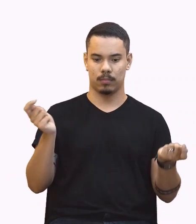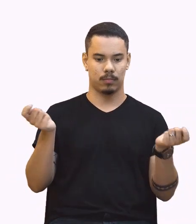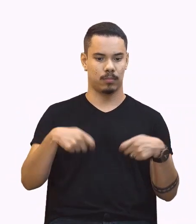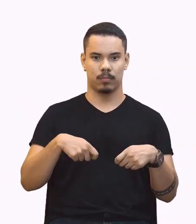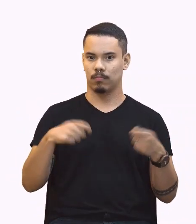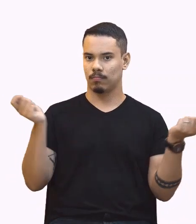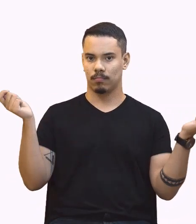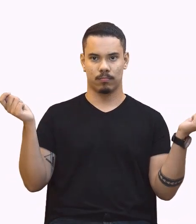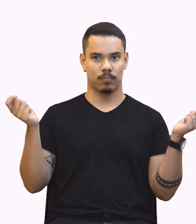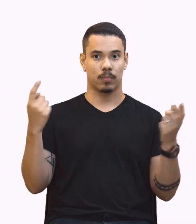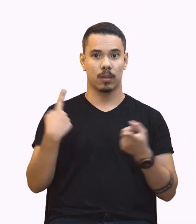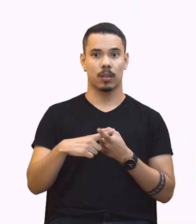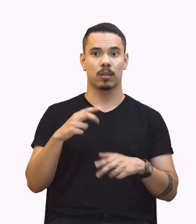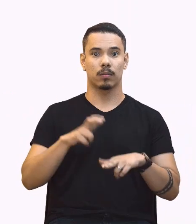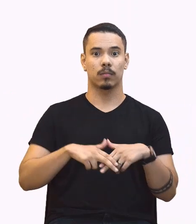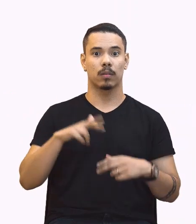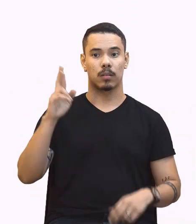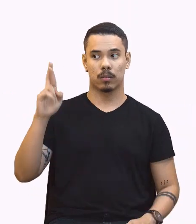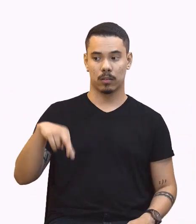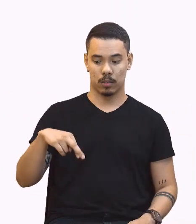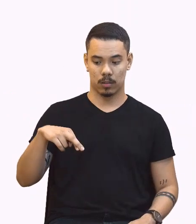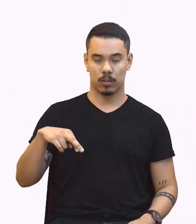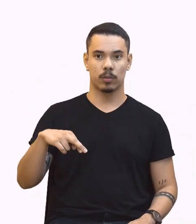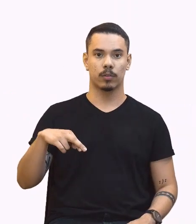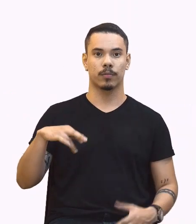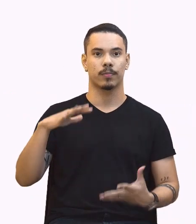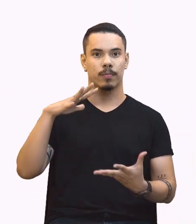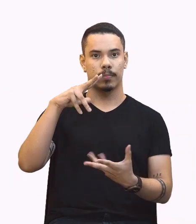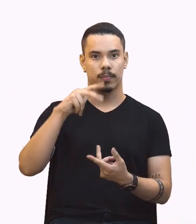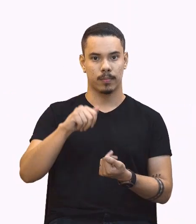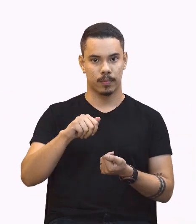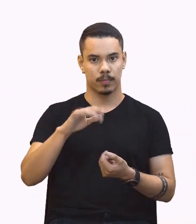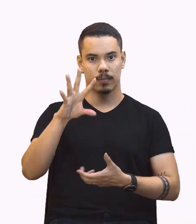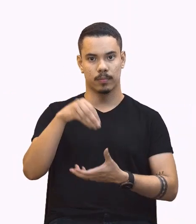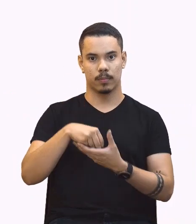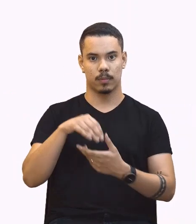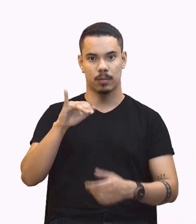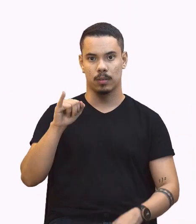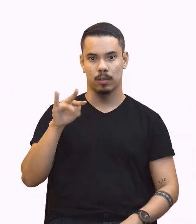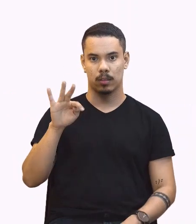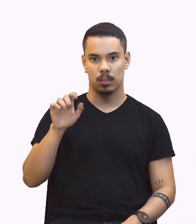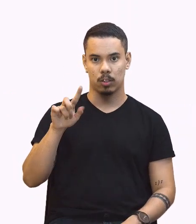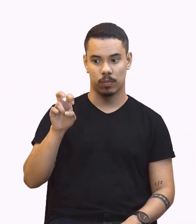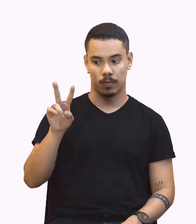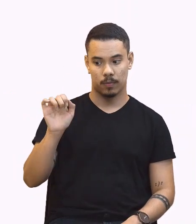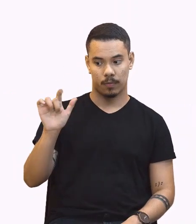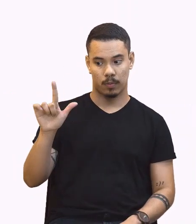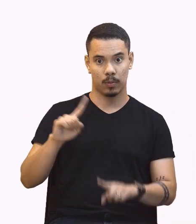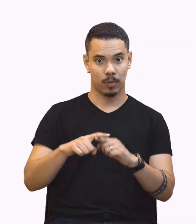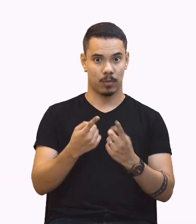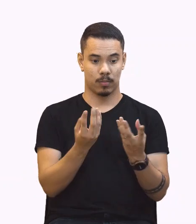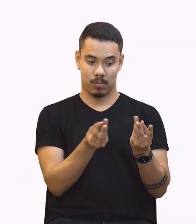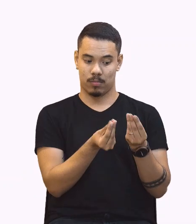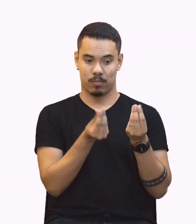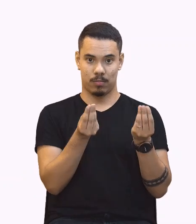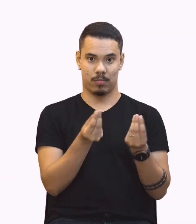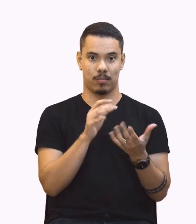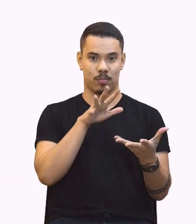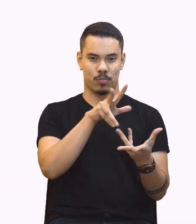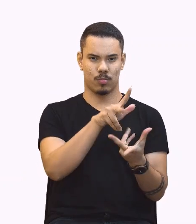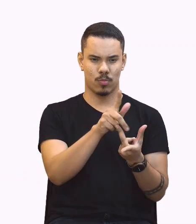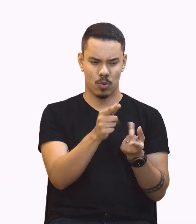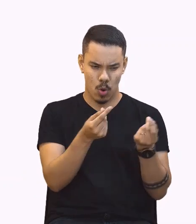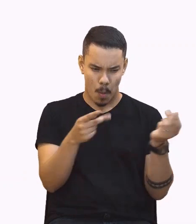conhecimento. Razão, mundo inteligível, sensação, mundo